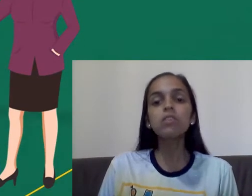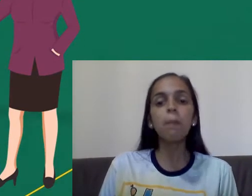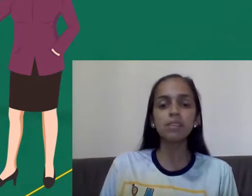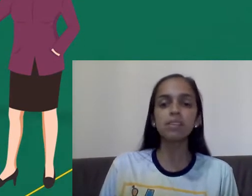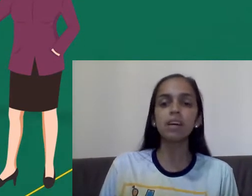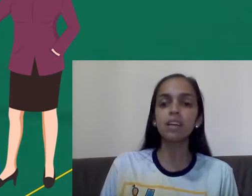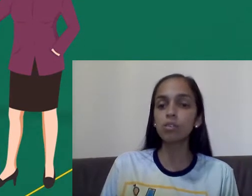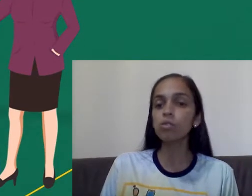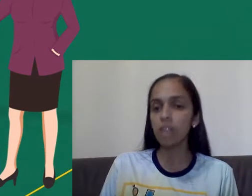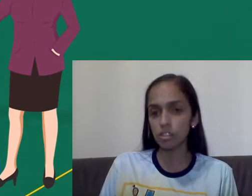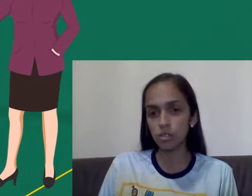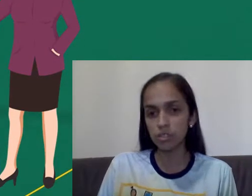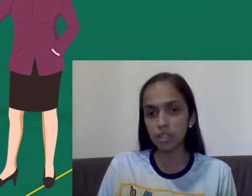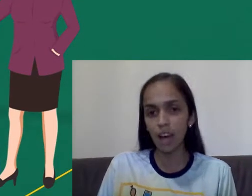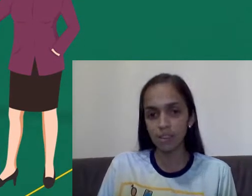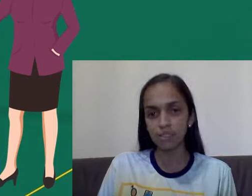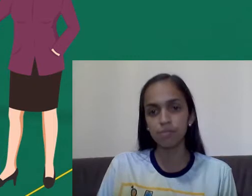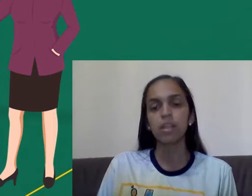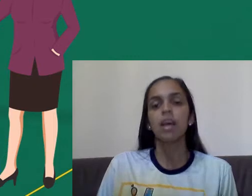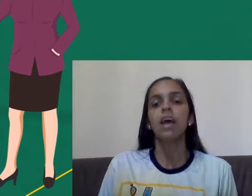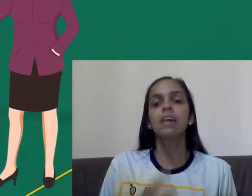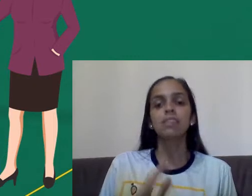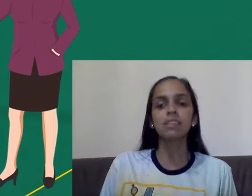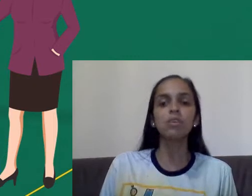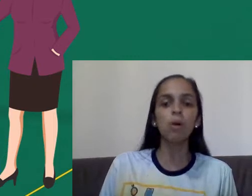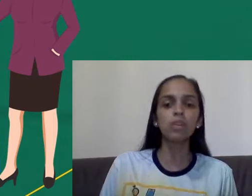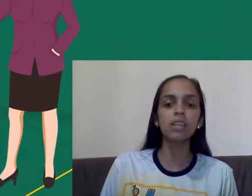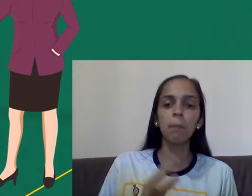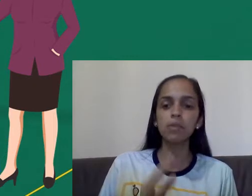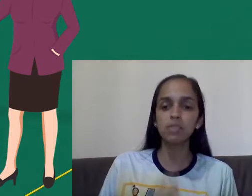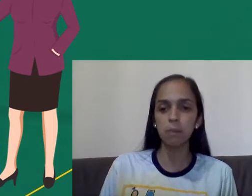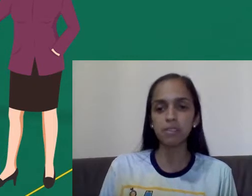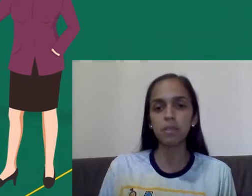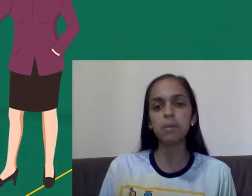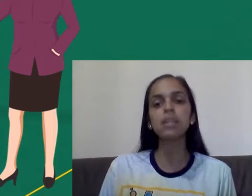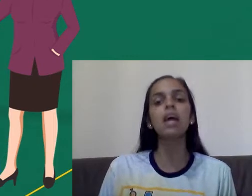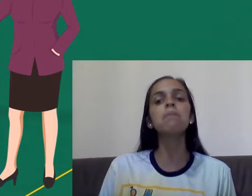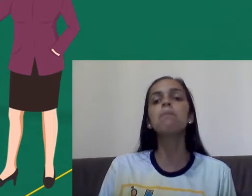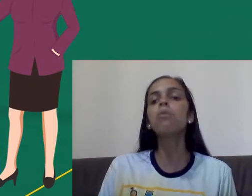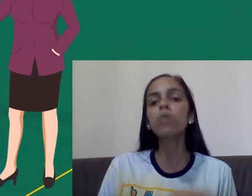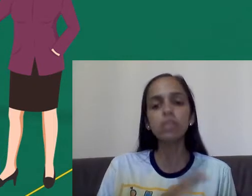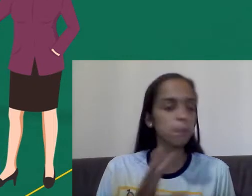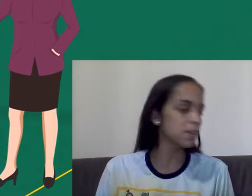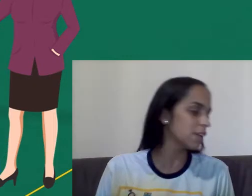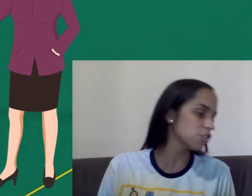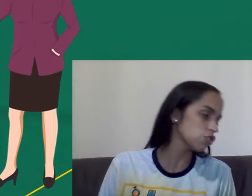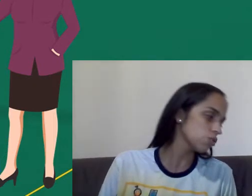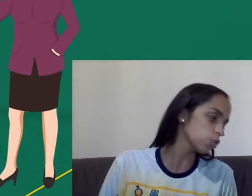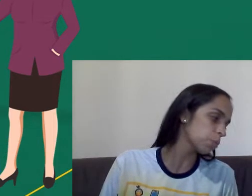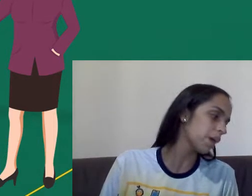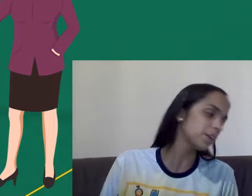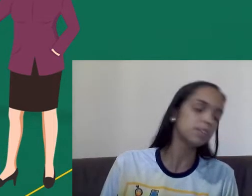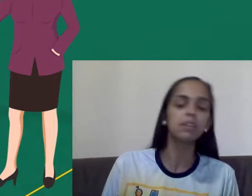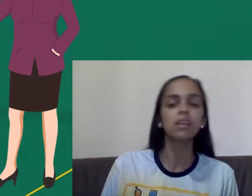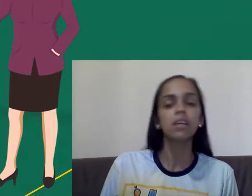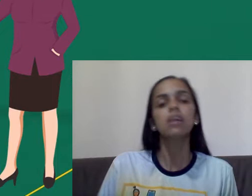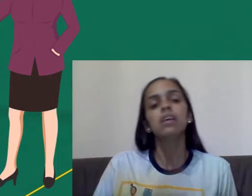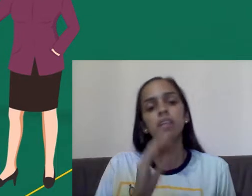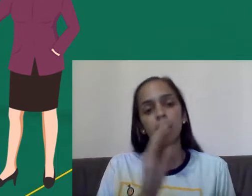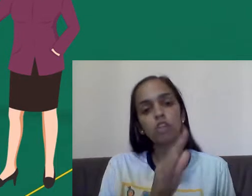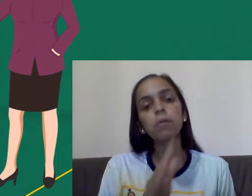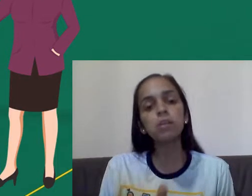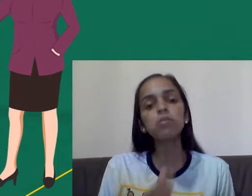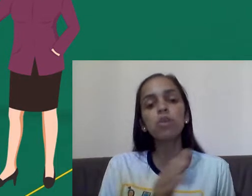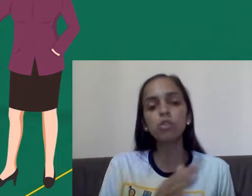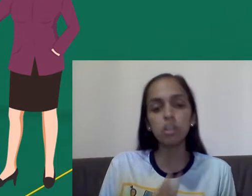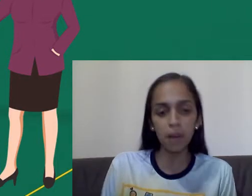O Brasil apresenta grandes contrastes sociais. Essa desigualdade ela pode ser percebida em muitas paisagens do nosso país.